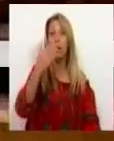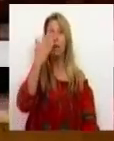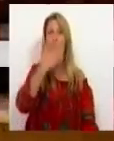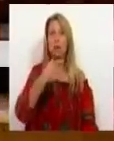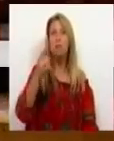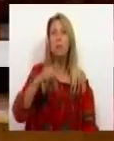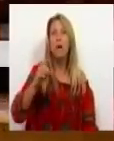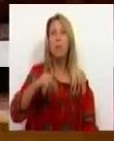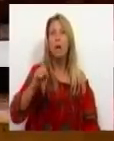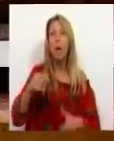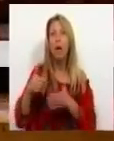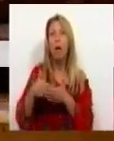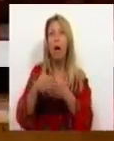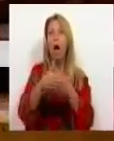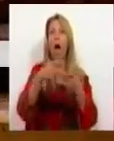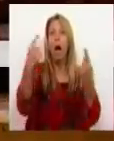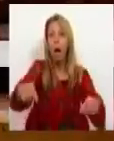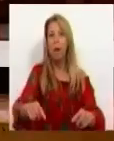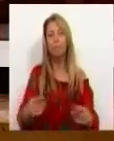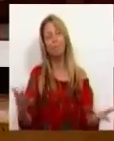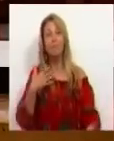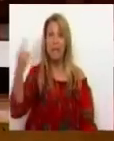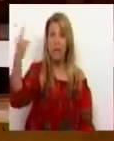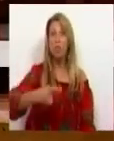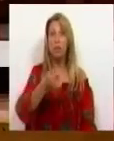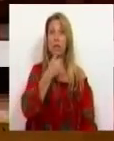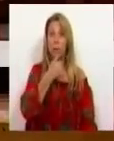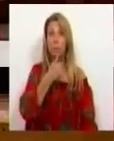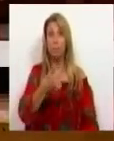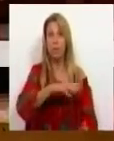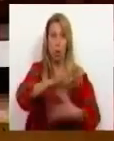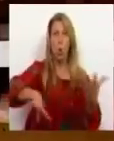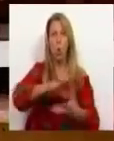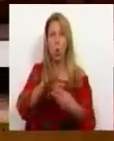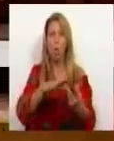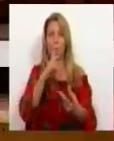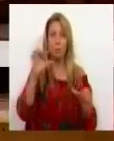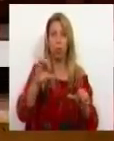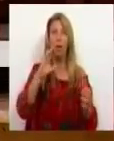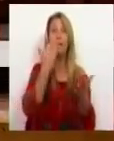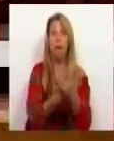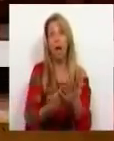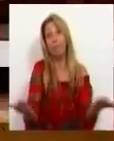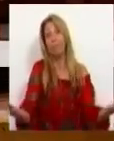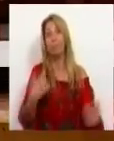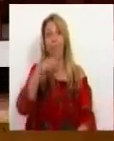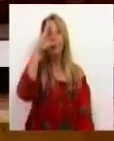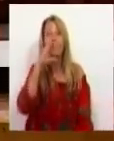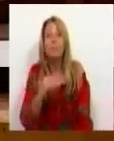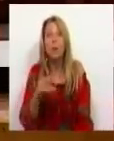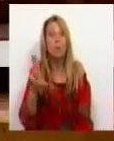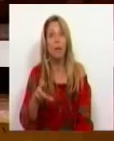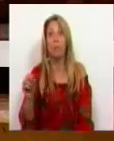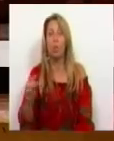inusitada frequência. A imposição deste caos foi uma escolha deliberada? Nunca se ficará a saber, porque felizmente esta